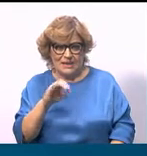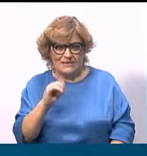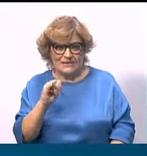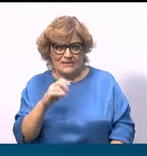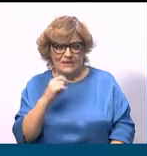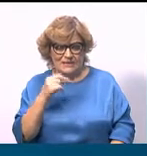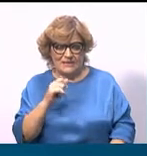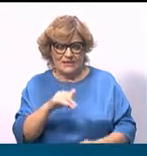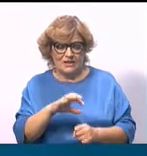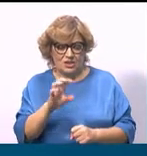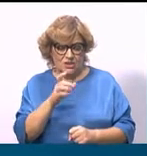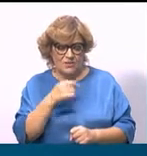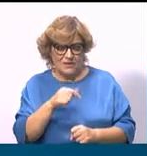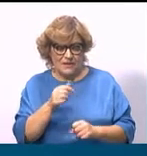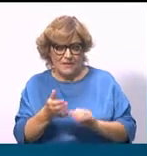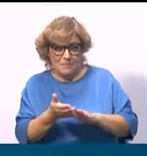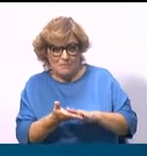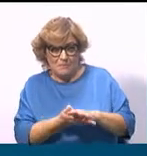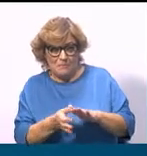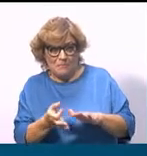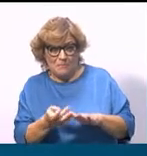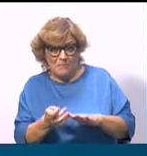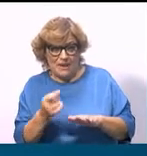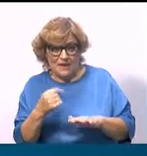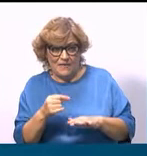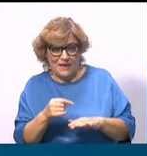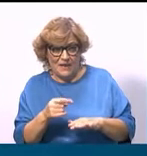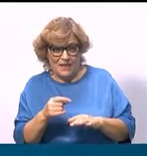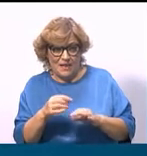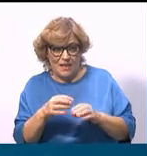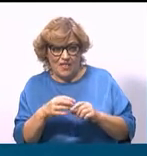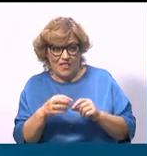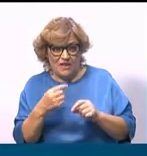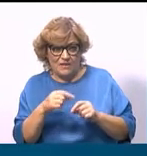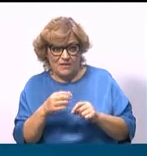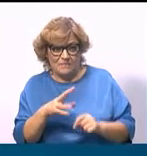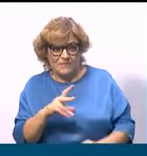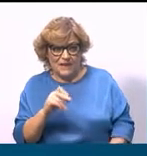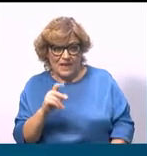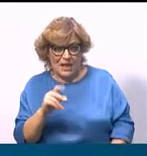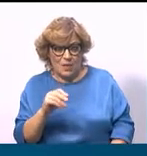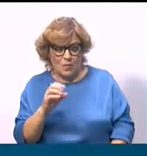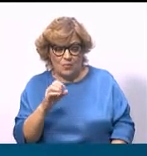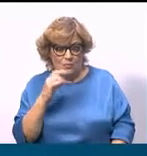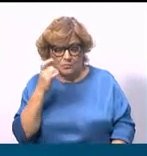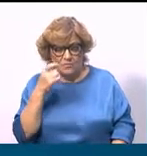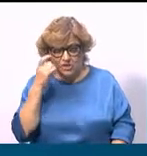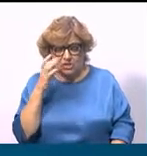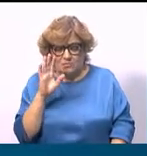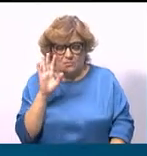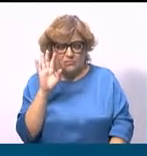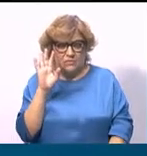na região plantar, portanto na planta do pé, na ponta do terceiro dedo também se vislumbra ali um calo. Portanto, imaginemos o que